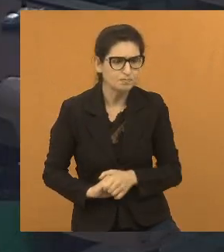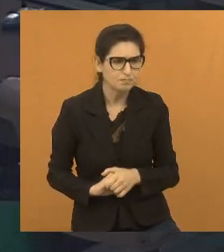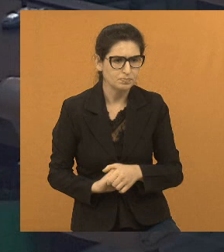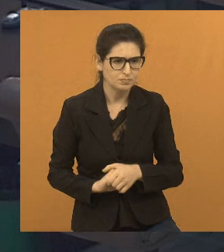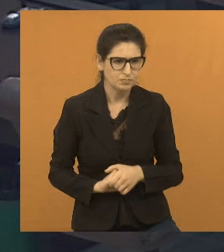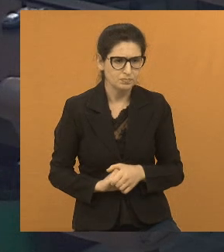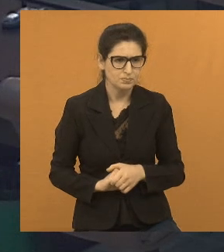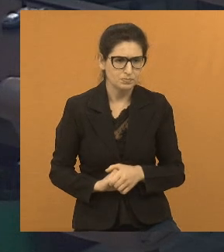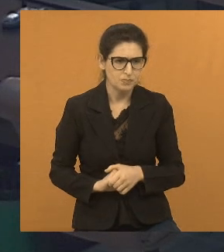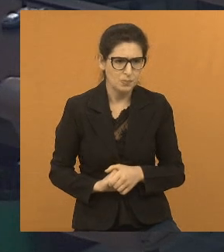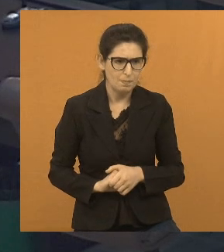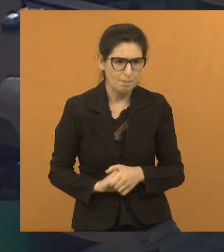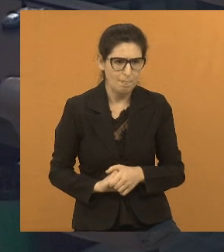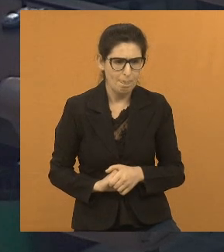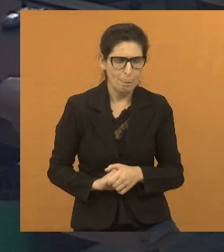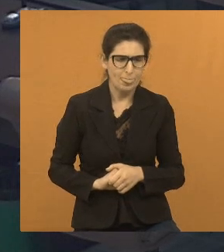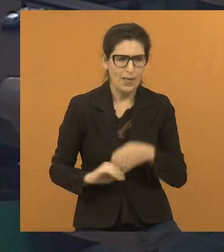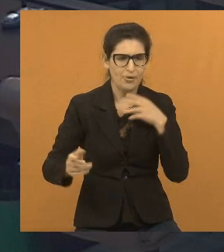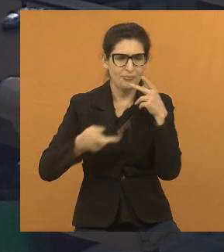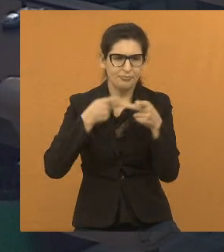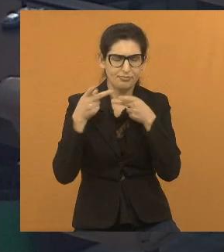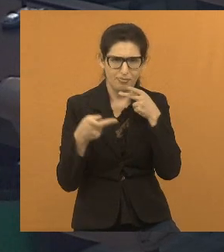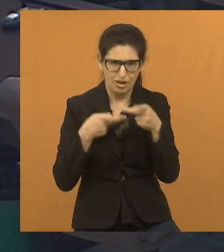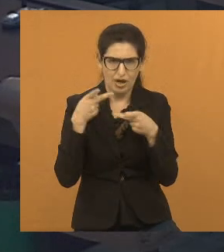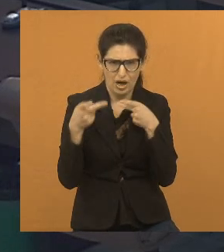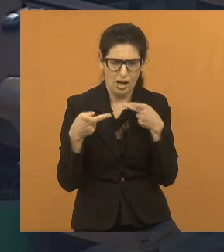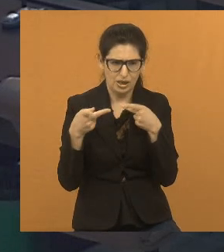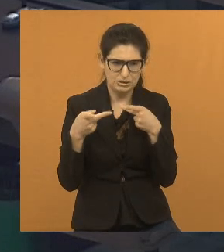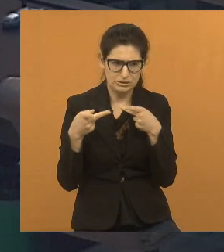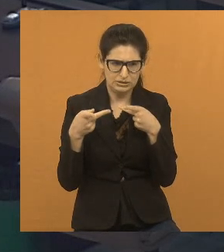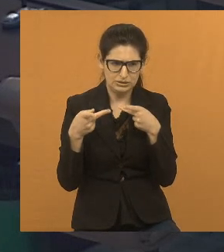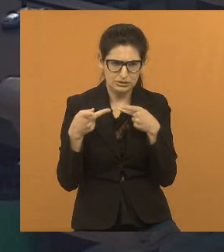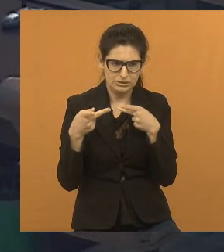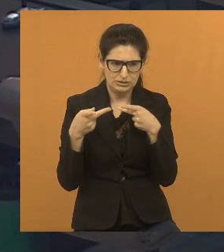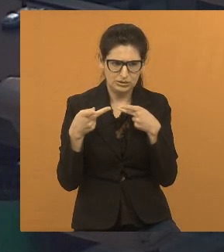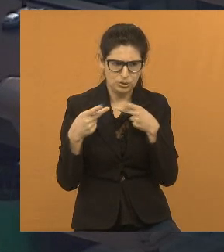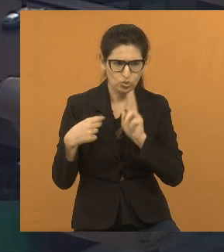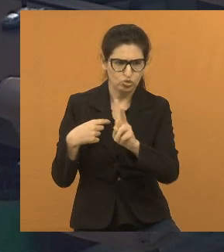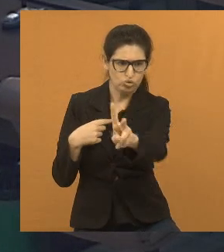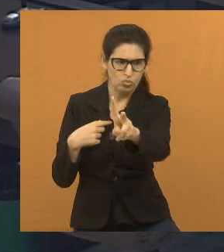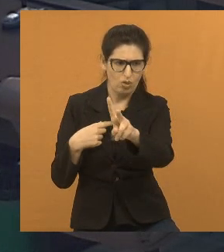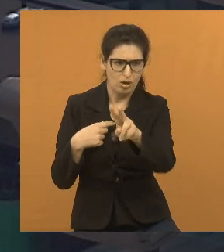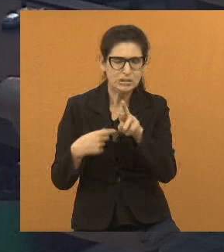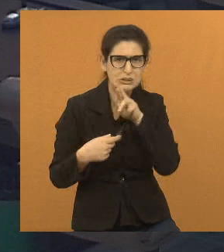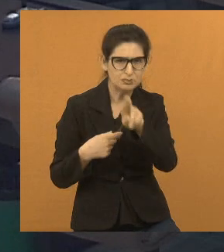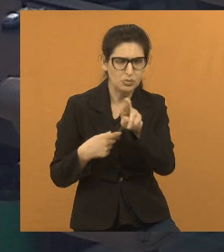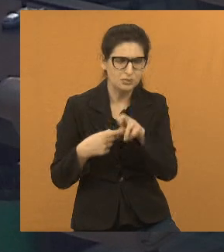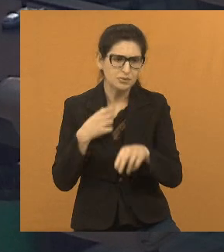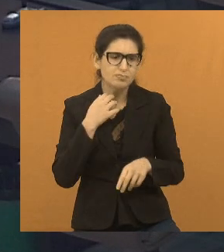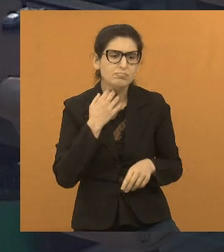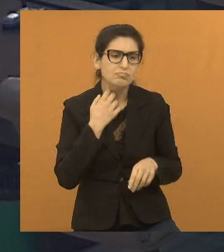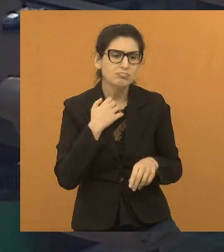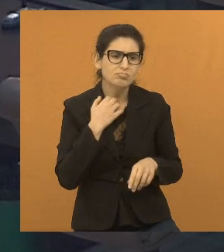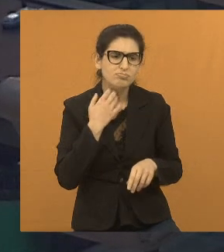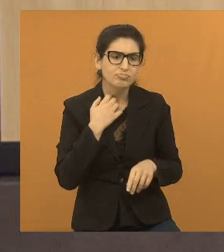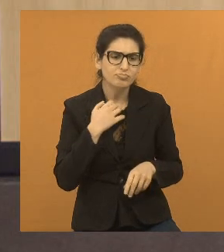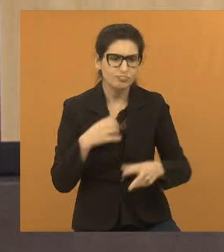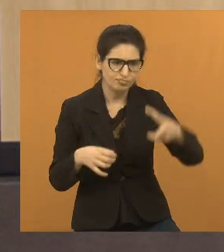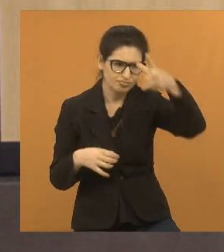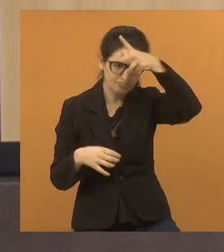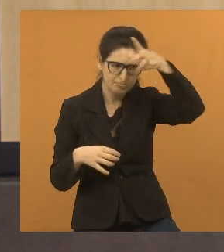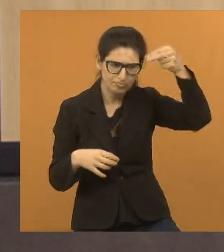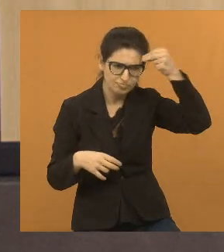Deixa eu só complementar, Pois não, complementando a questão, o prefeito